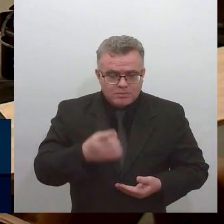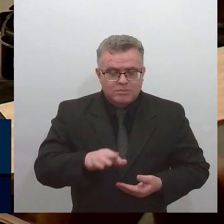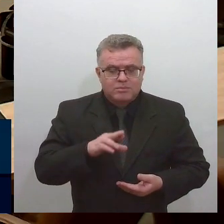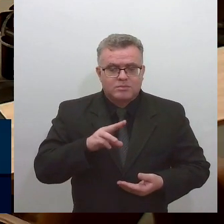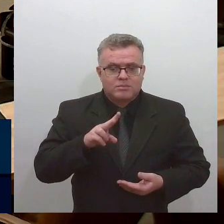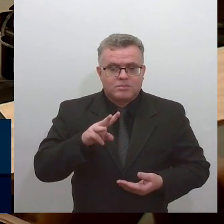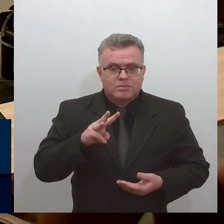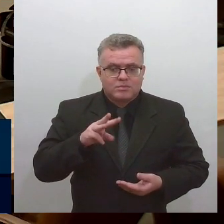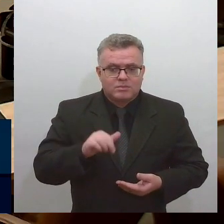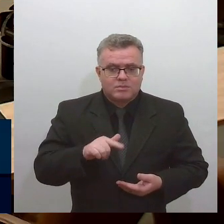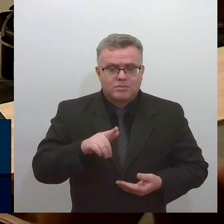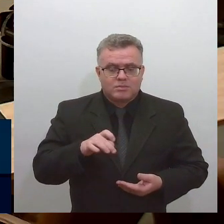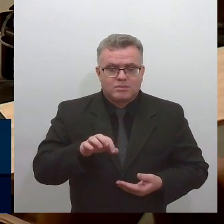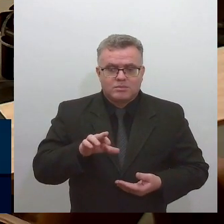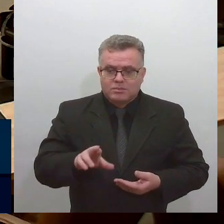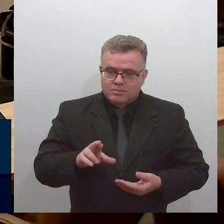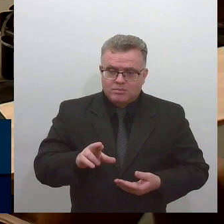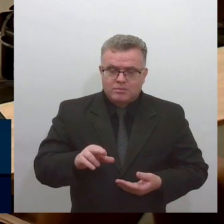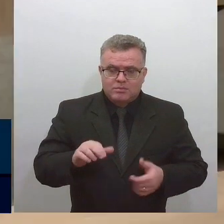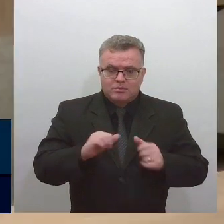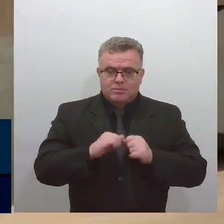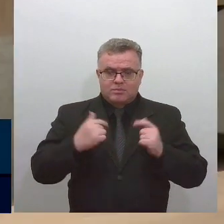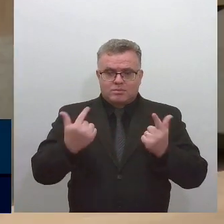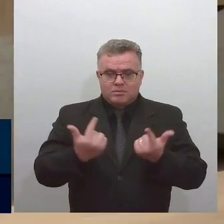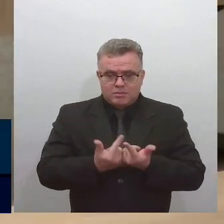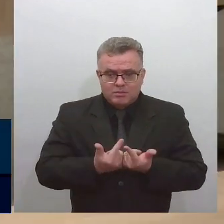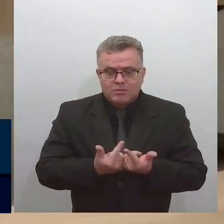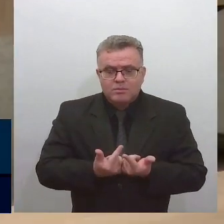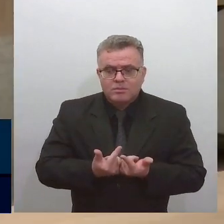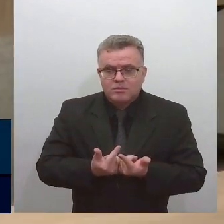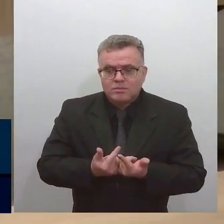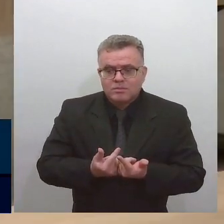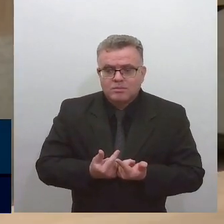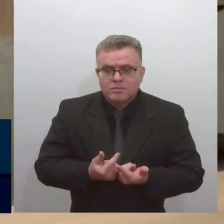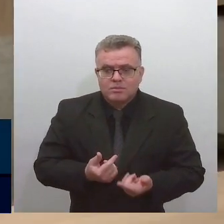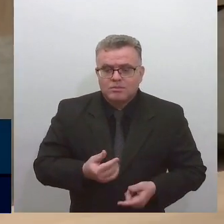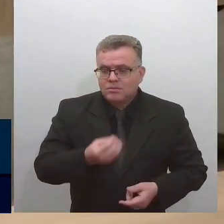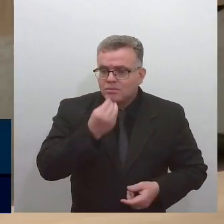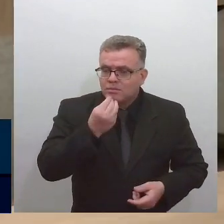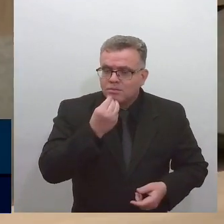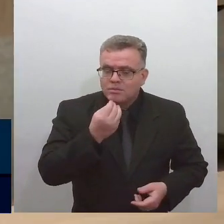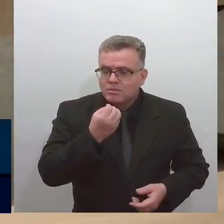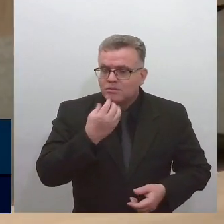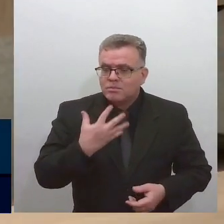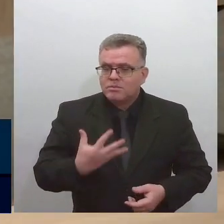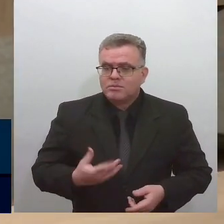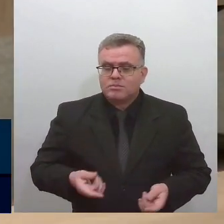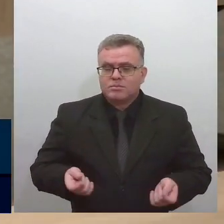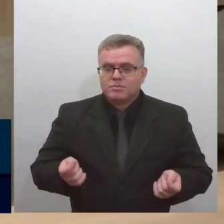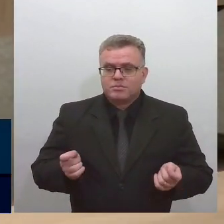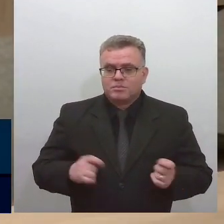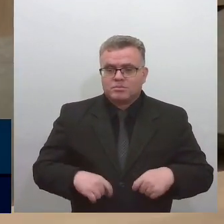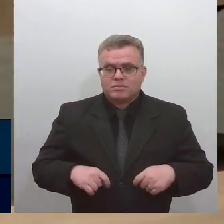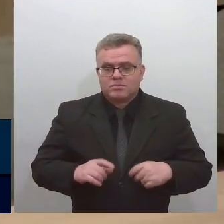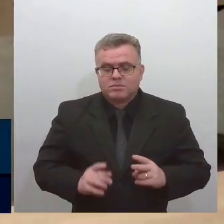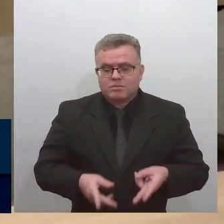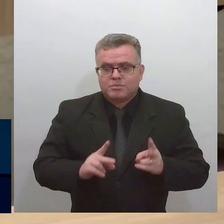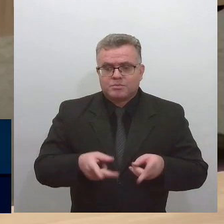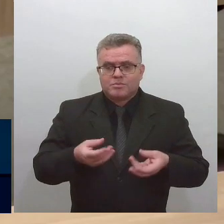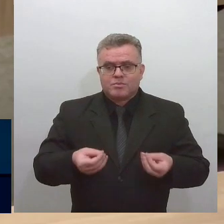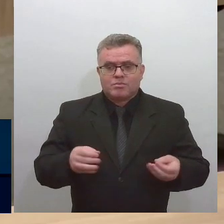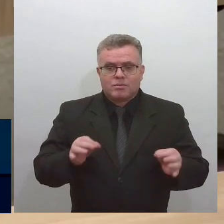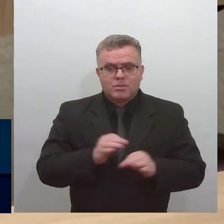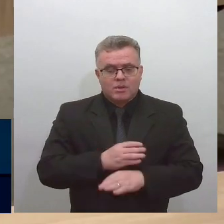na Assembleia Legislativa uma oportunidade que apresenta faz uma